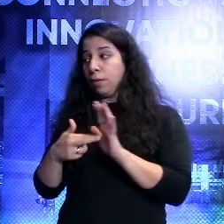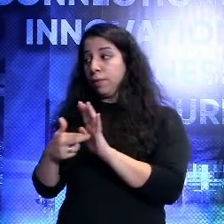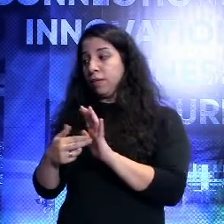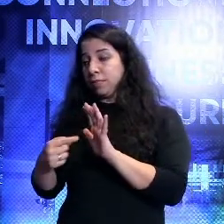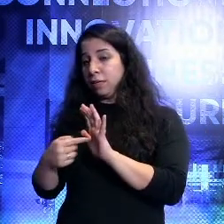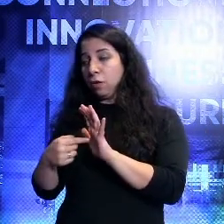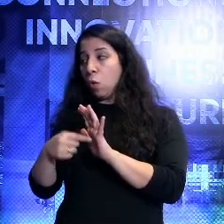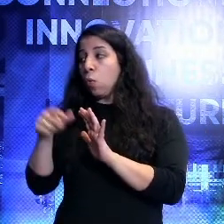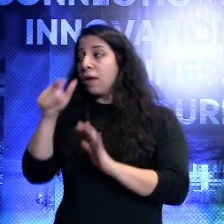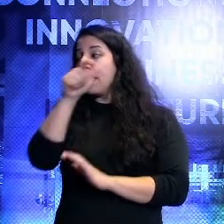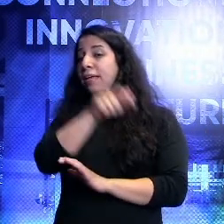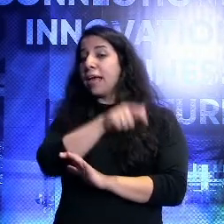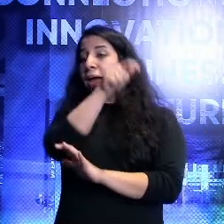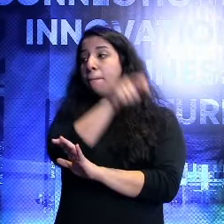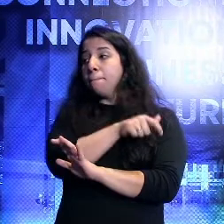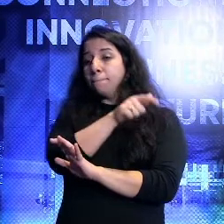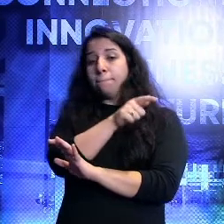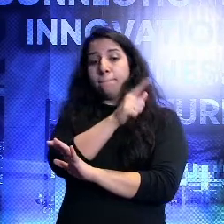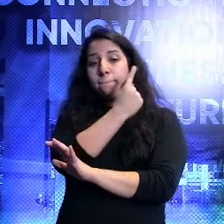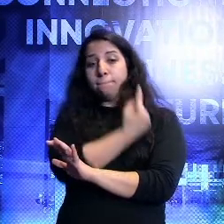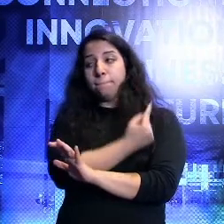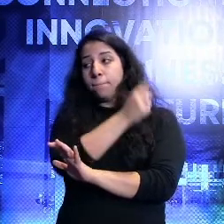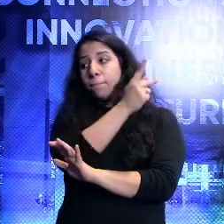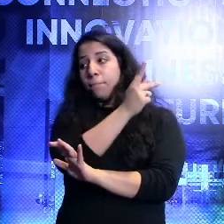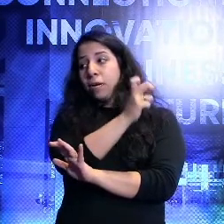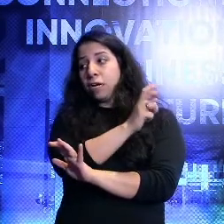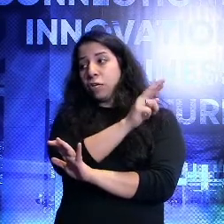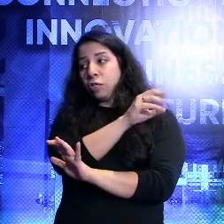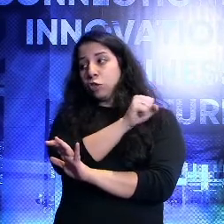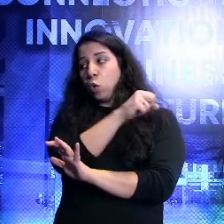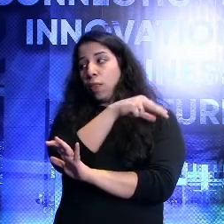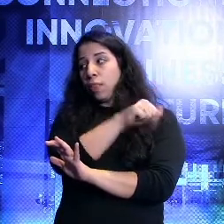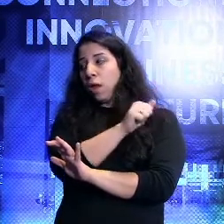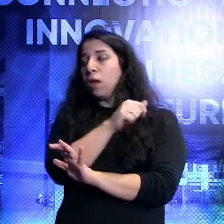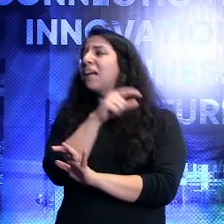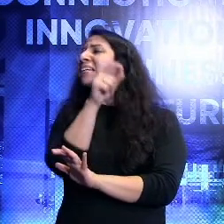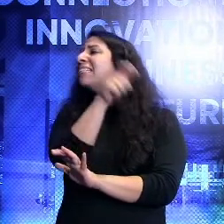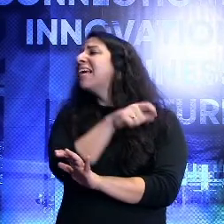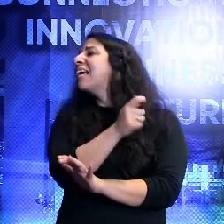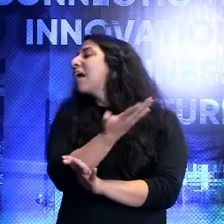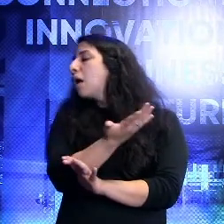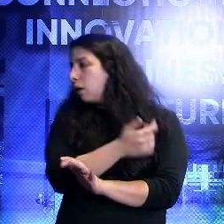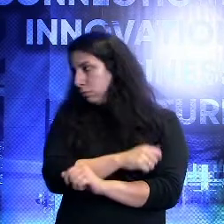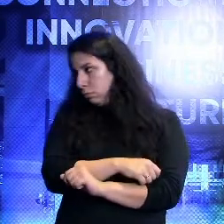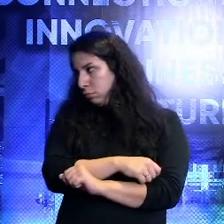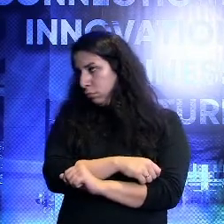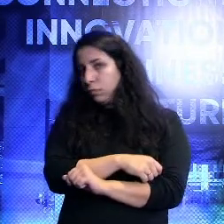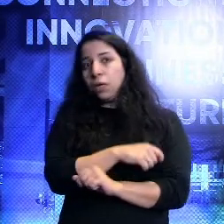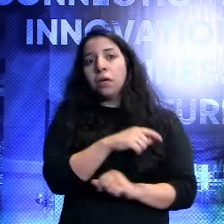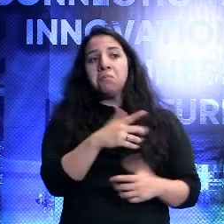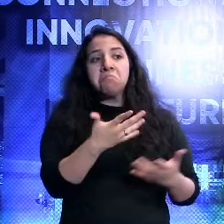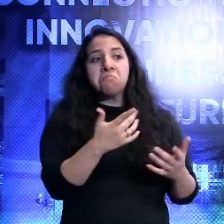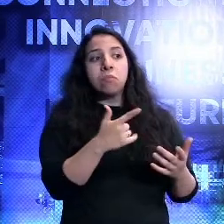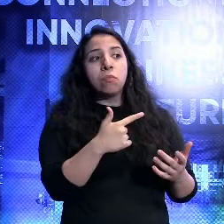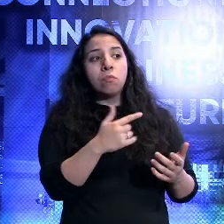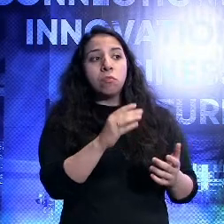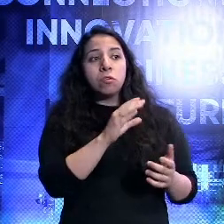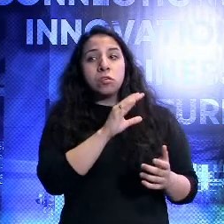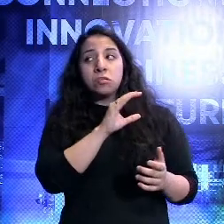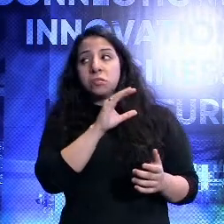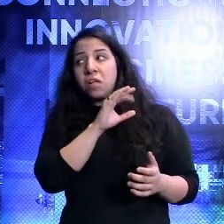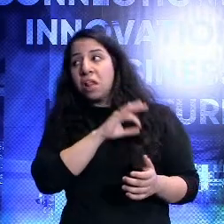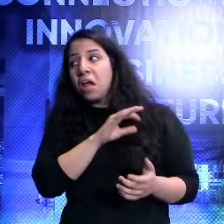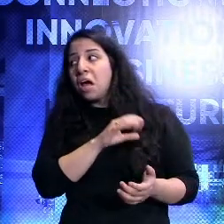eles têm, gênero, classe, ticket médio, etc., né? E outras